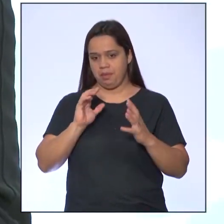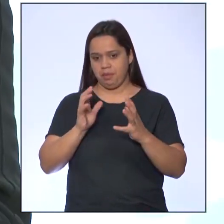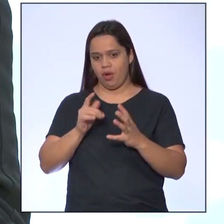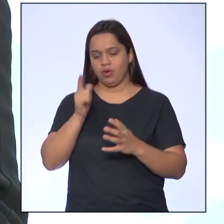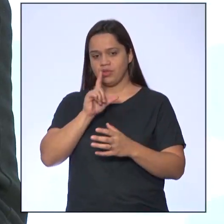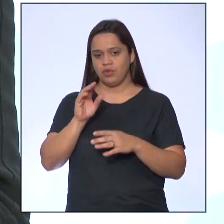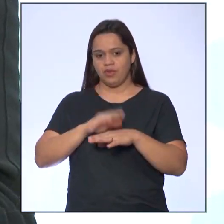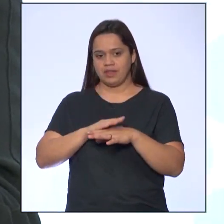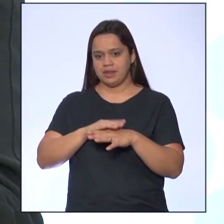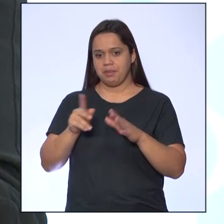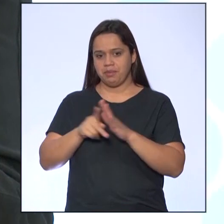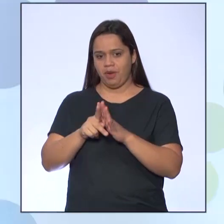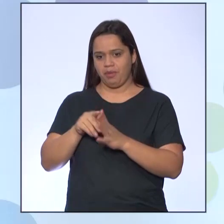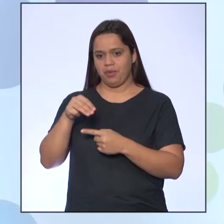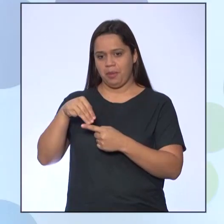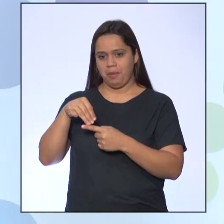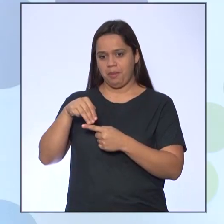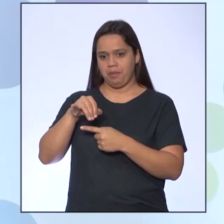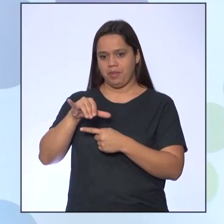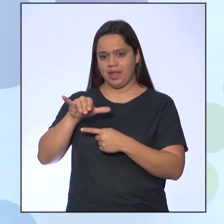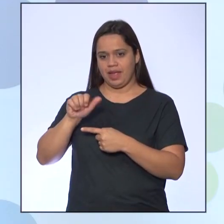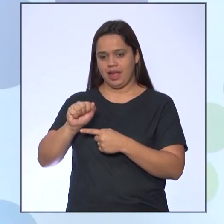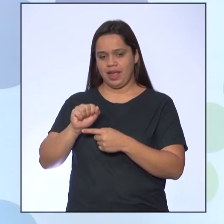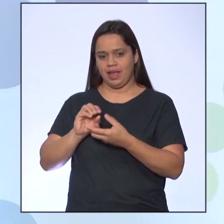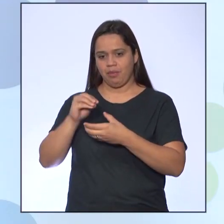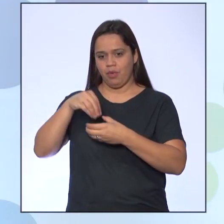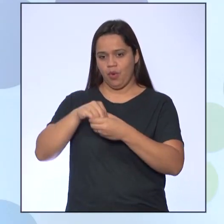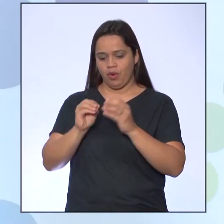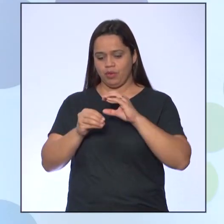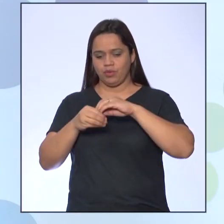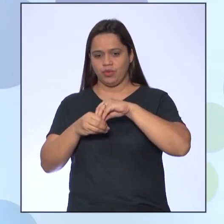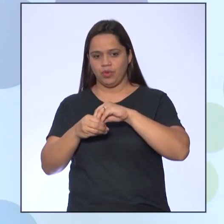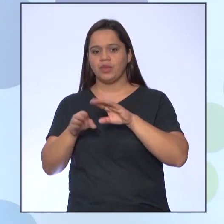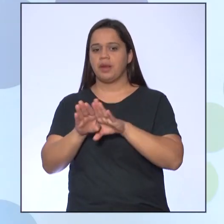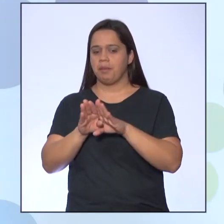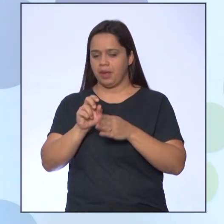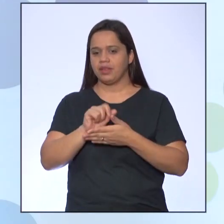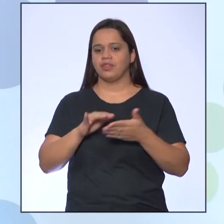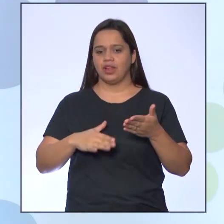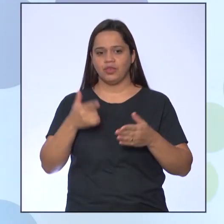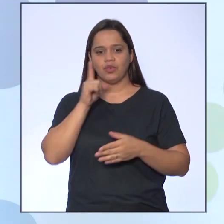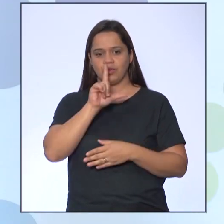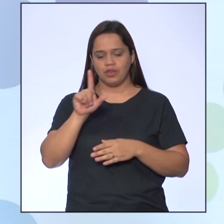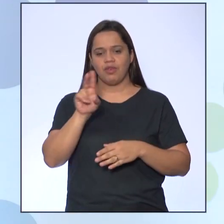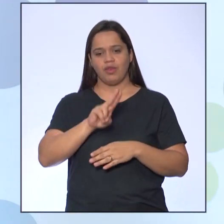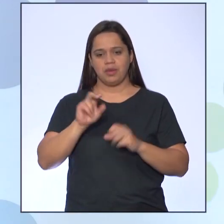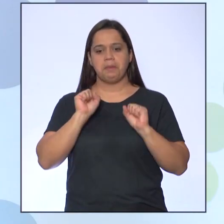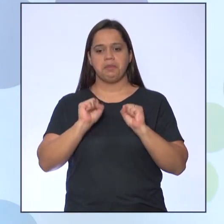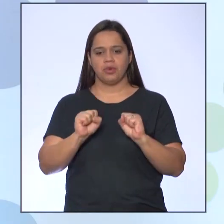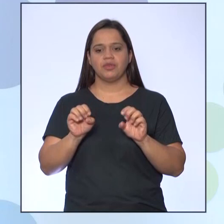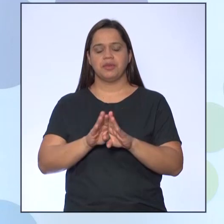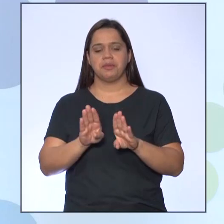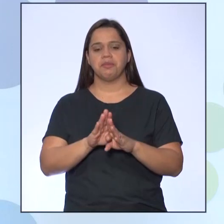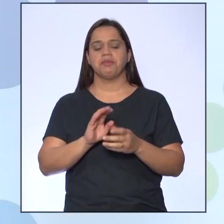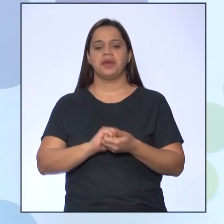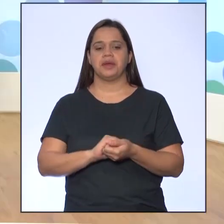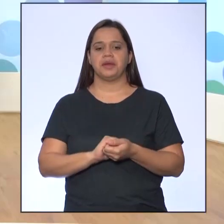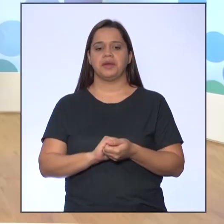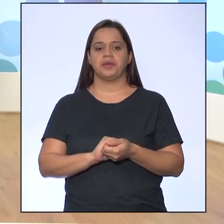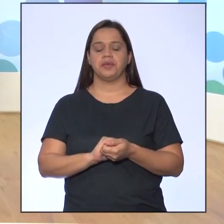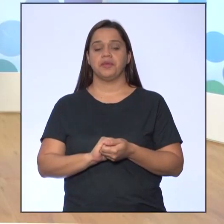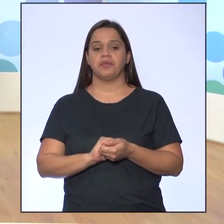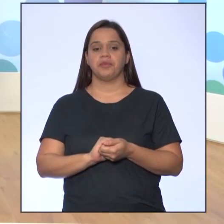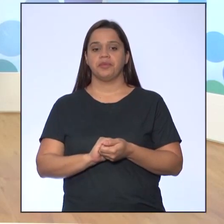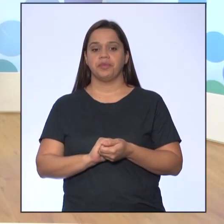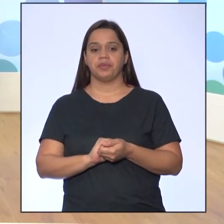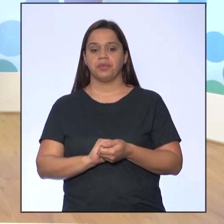uma bola de meia, né? Dá para fazer alguns exercícios com ela, vai utilizar a bola de meia, tá bom? Então, vamos iniciar a nossa